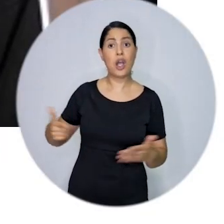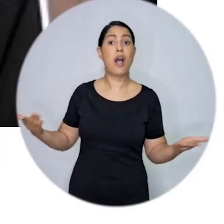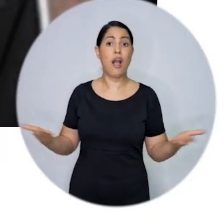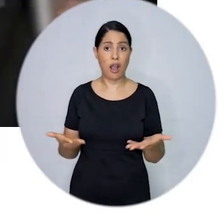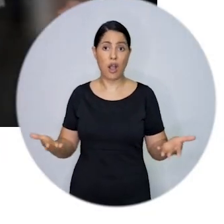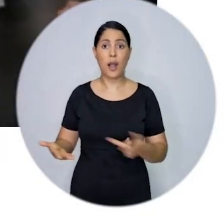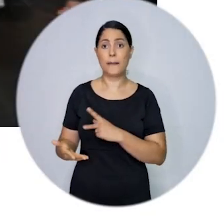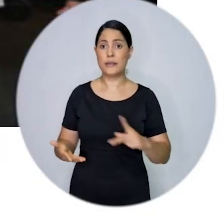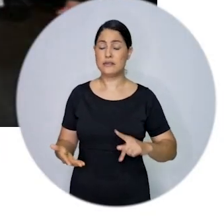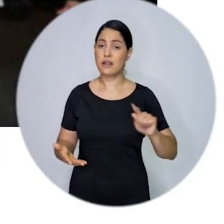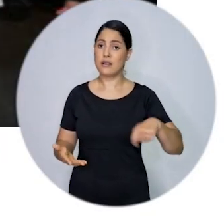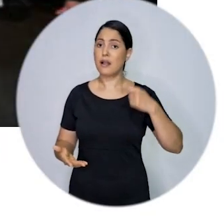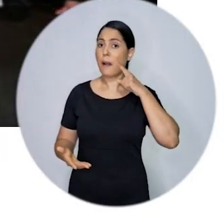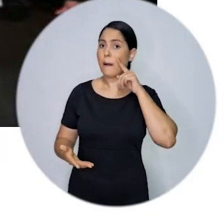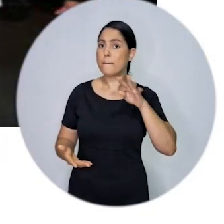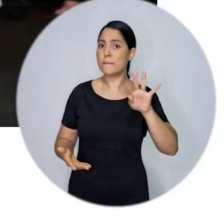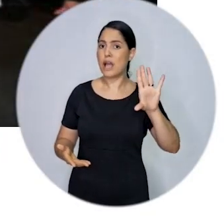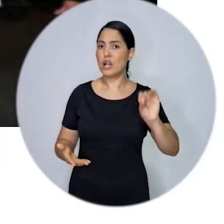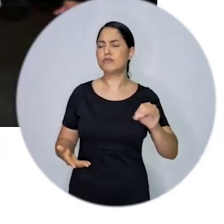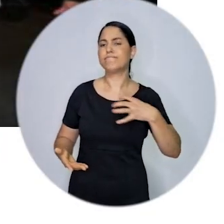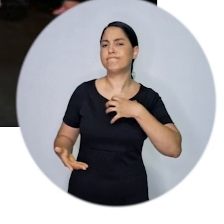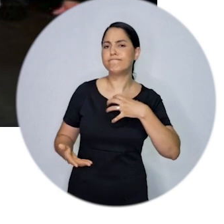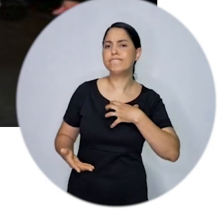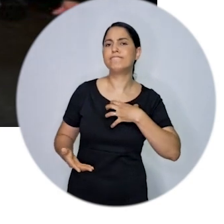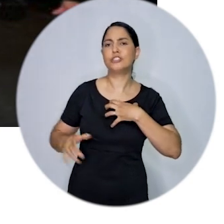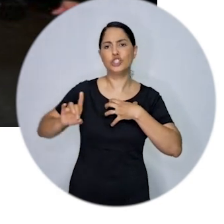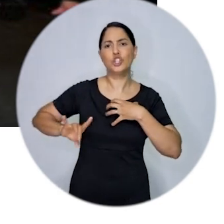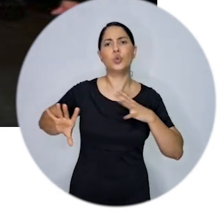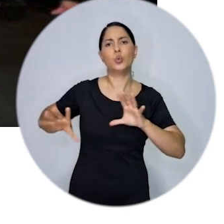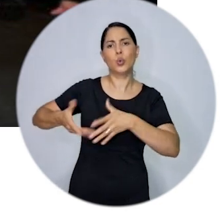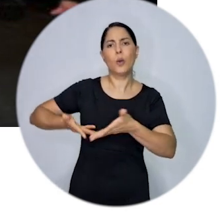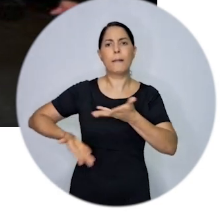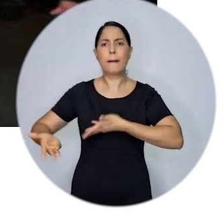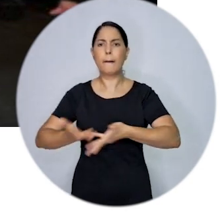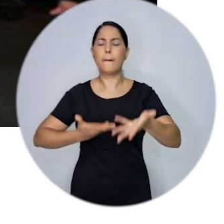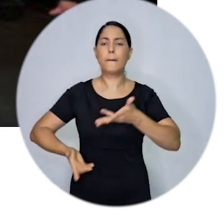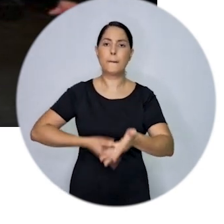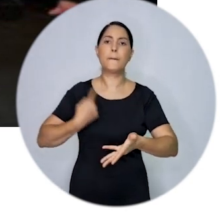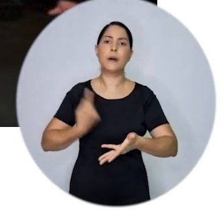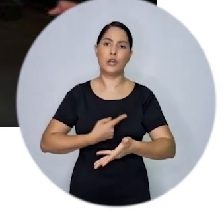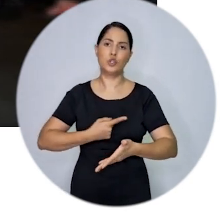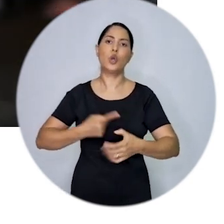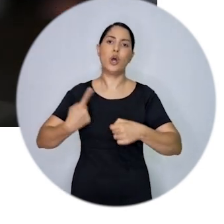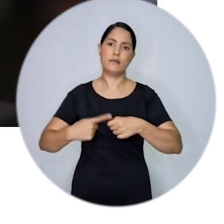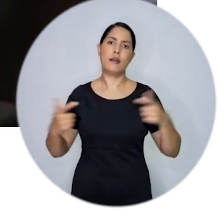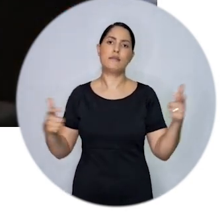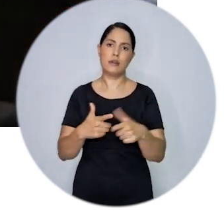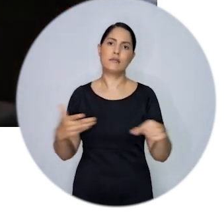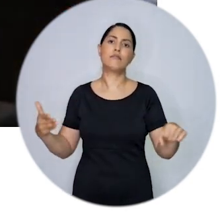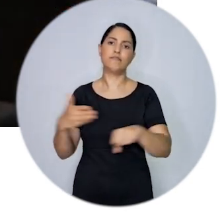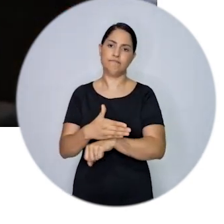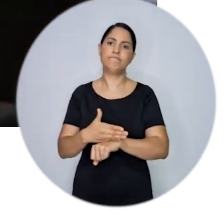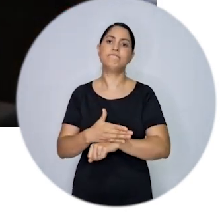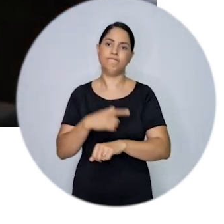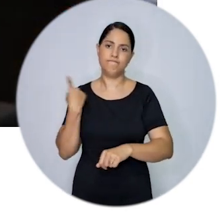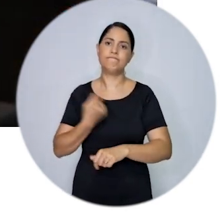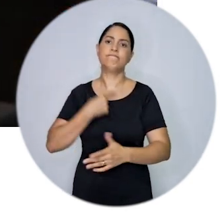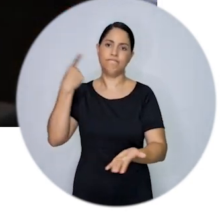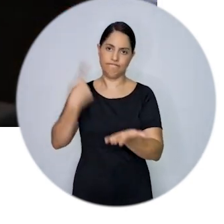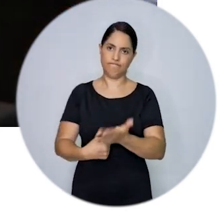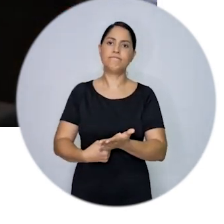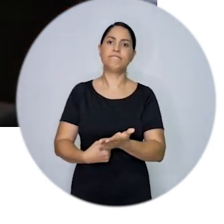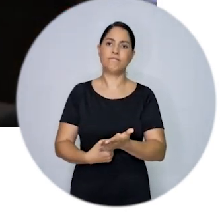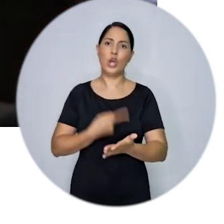existia. E a partir do presidente Beto Simonetti e de toda a sensibilidade da diretoria, nós passamos a cumprir esse Plano Nacional de Interiorização,